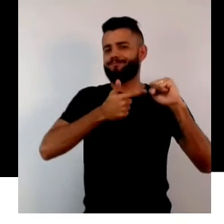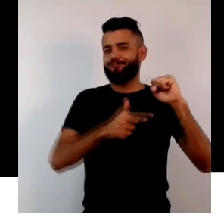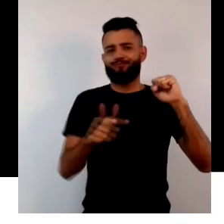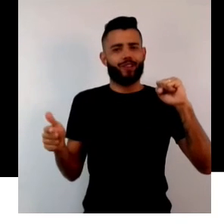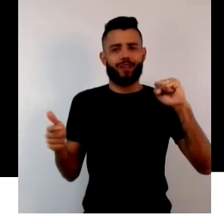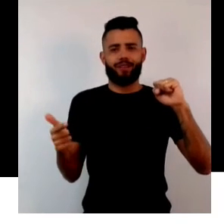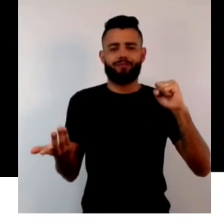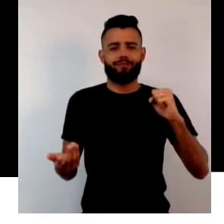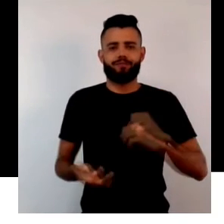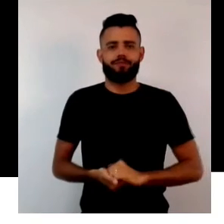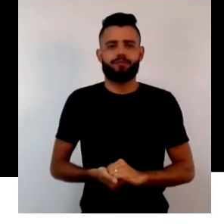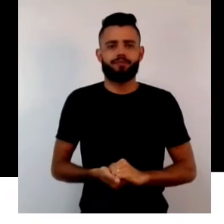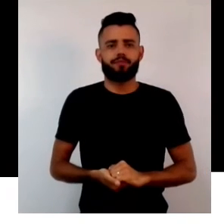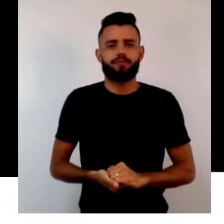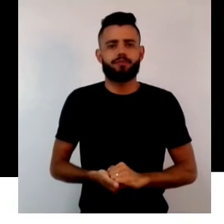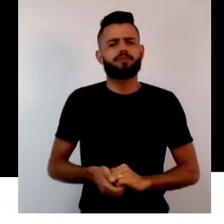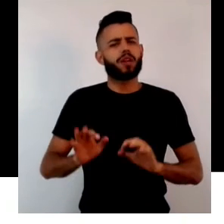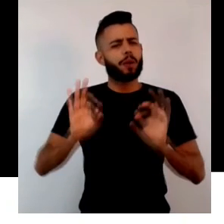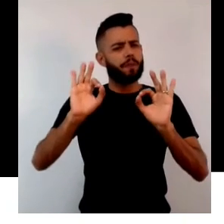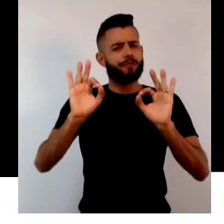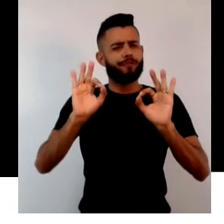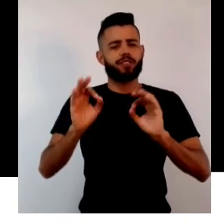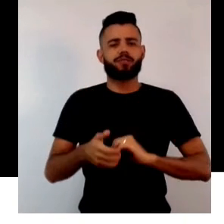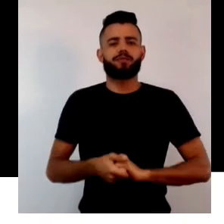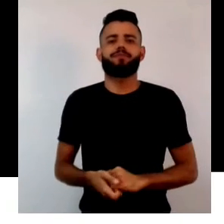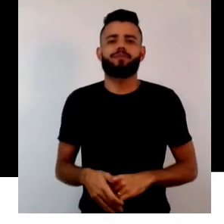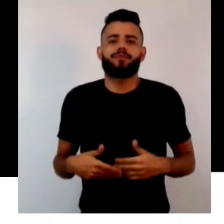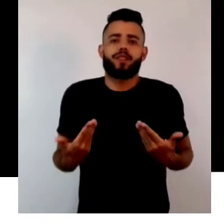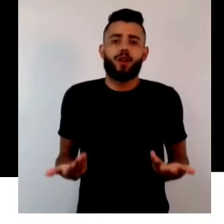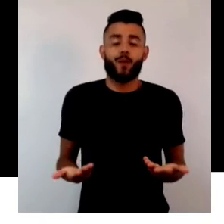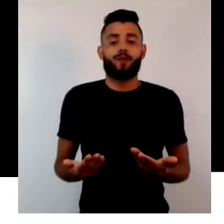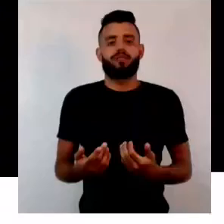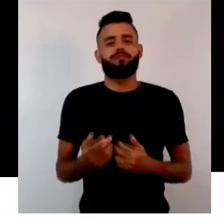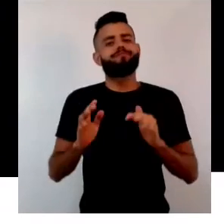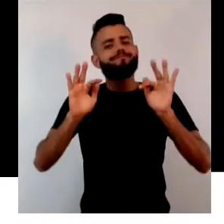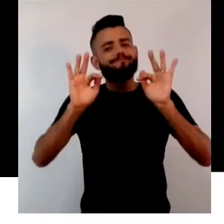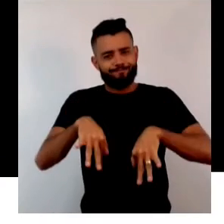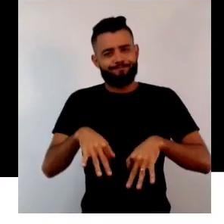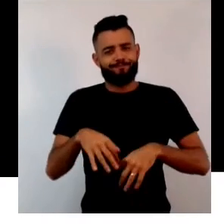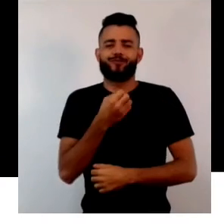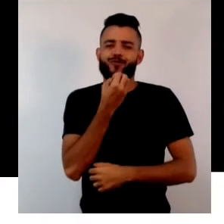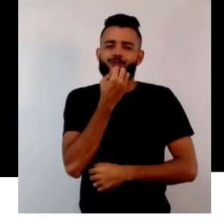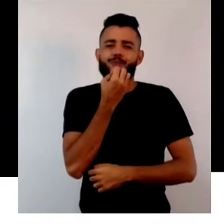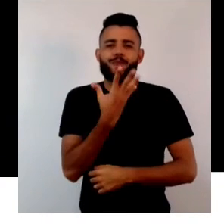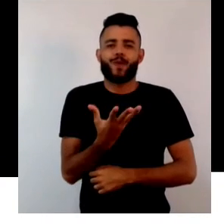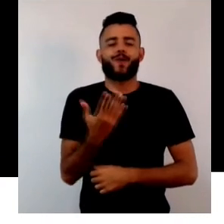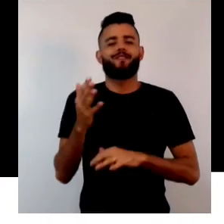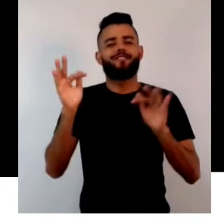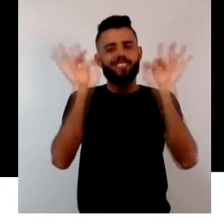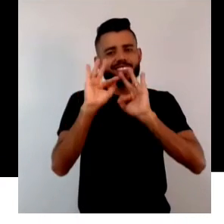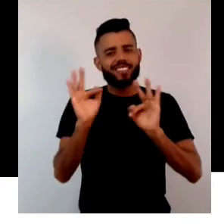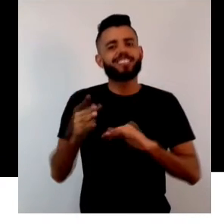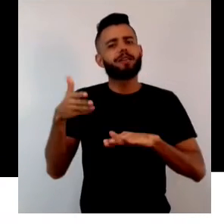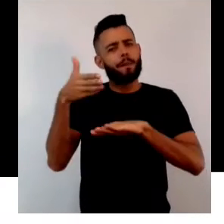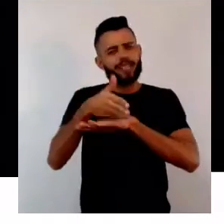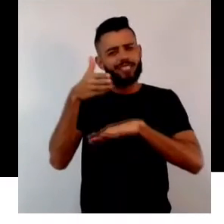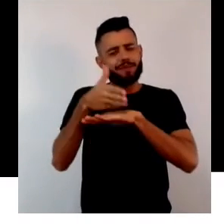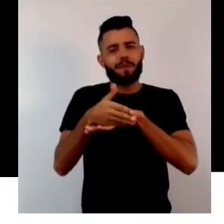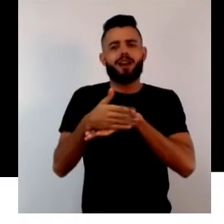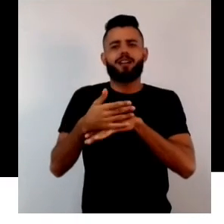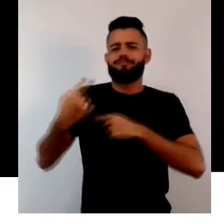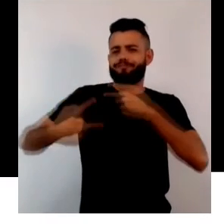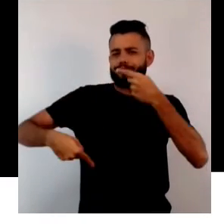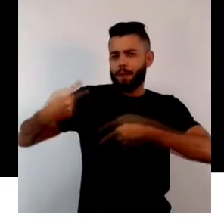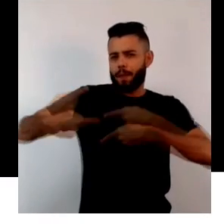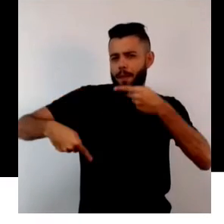Perfeito, gente. Então, vamos ficando aqui, né? Foi muito bom, felicidade participar dessa mesa. Eu acho que foi